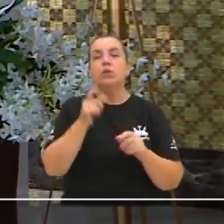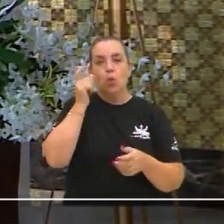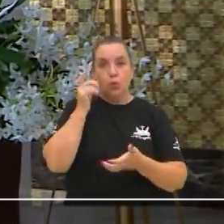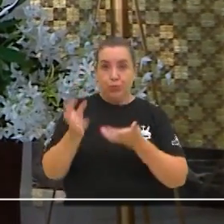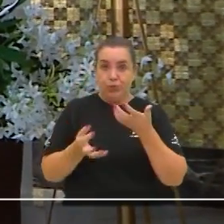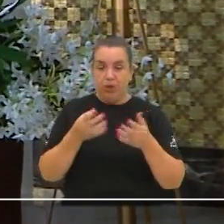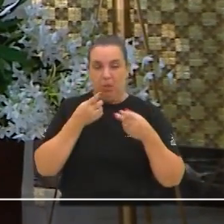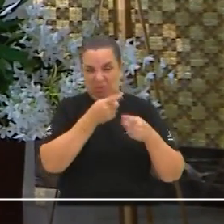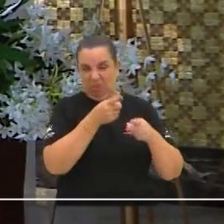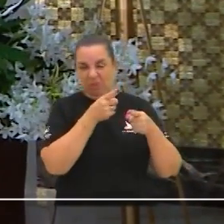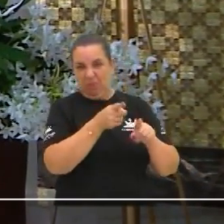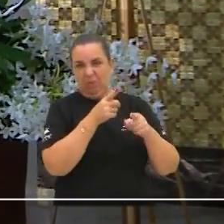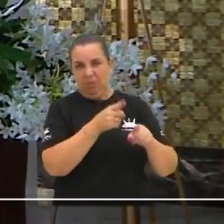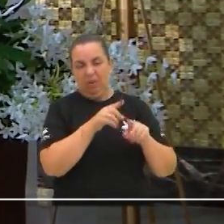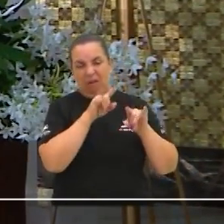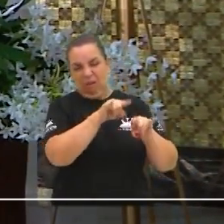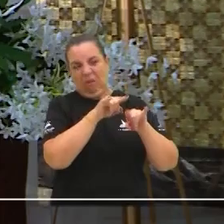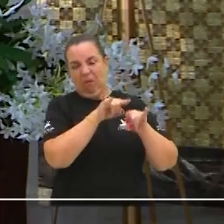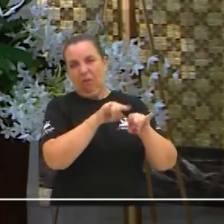age,